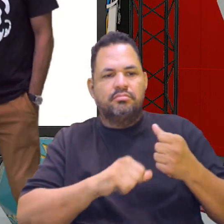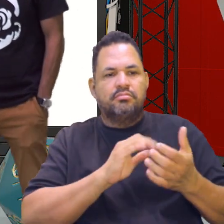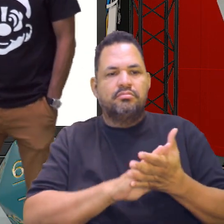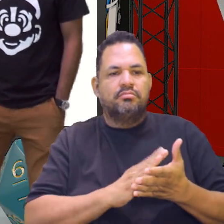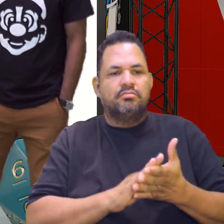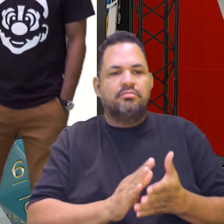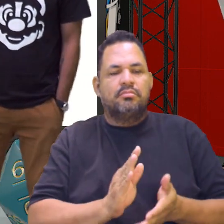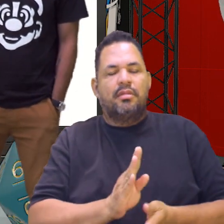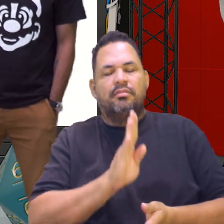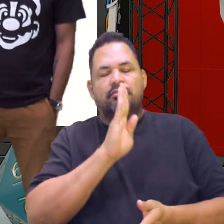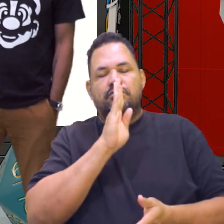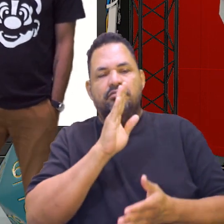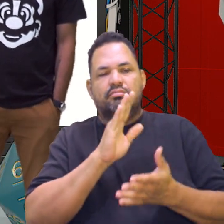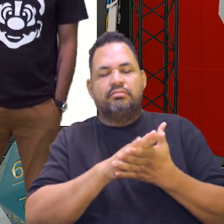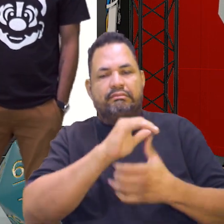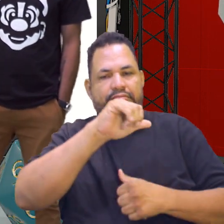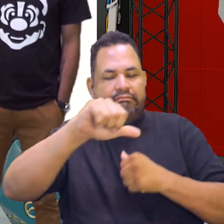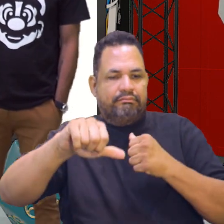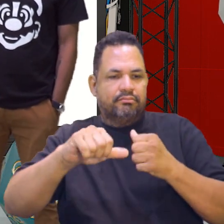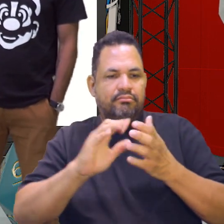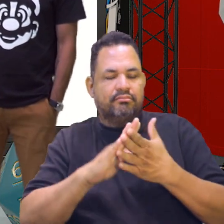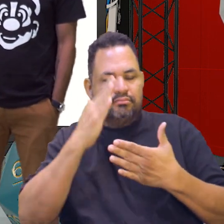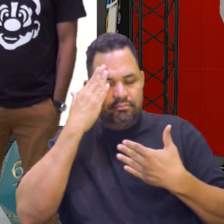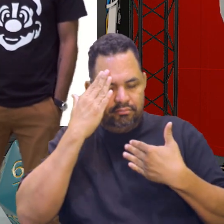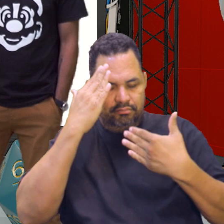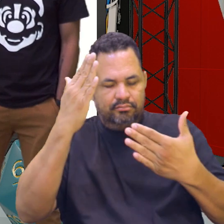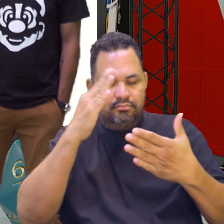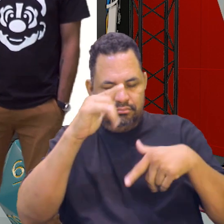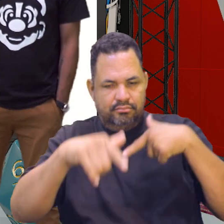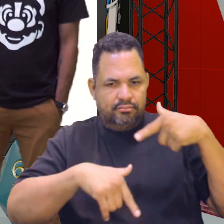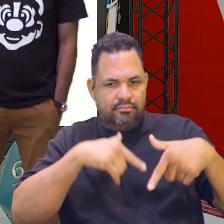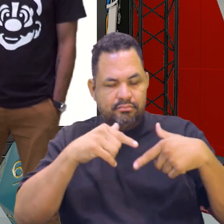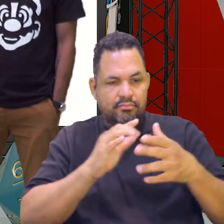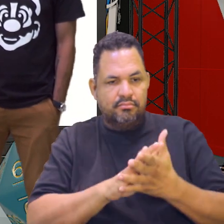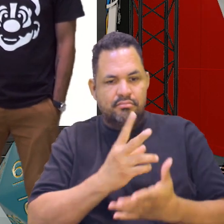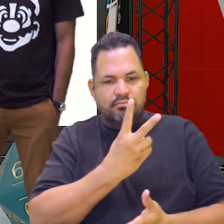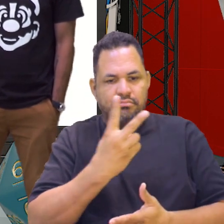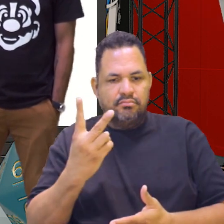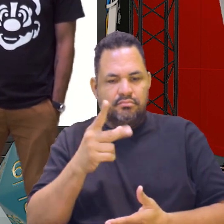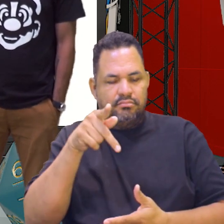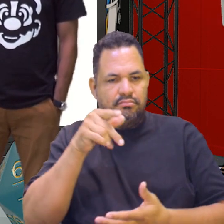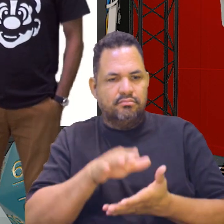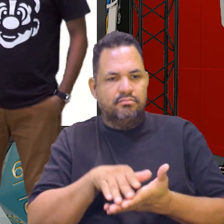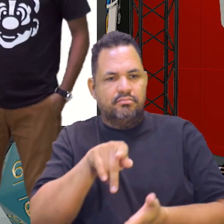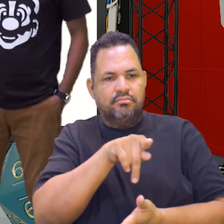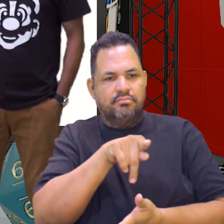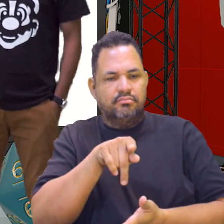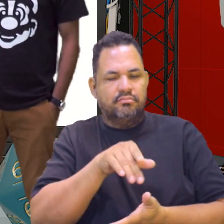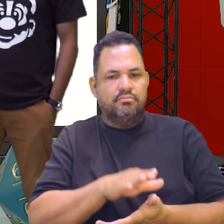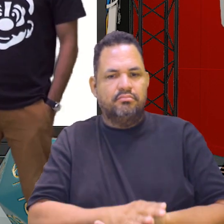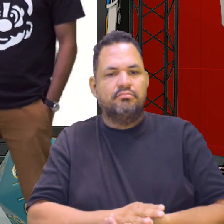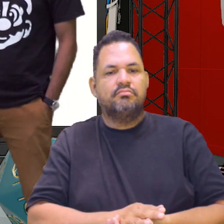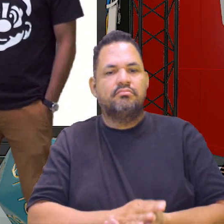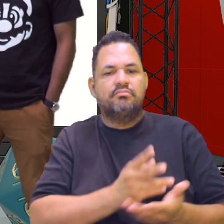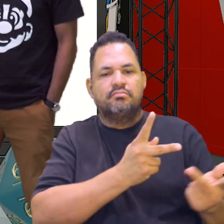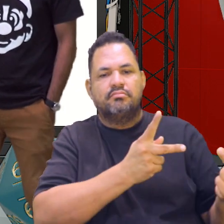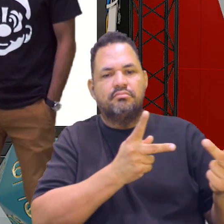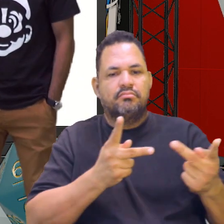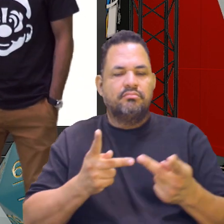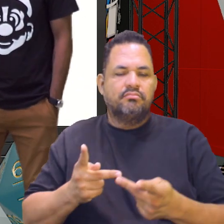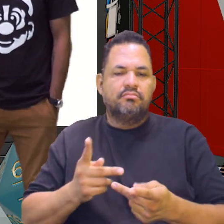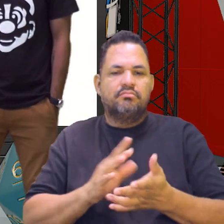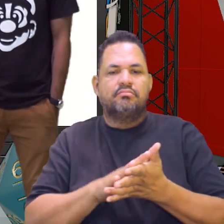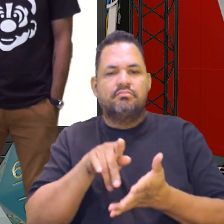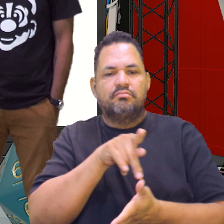mudando de setor e tudo mais, mas a gente sempre é grato pelo trabalho de vocês. Tanto a professora Denise quanto a professora Laura. Então, professora Laura, seja bem-vinda